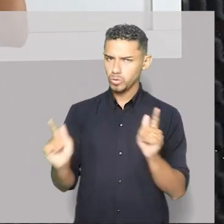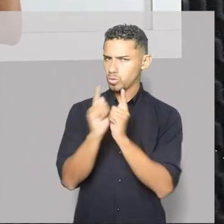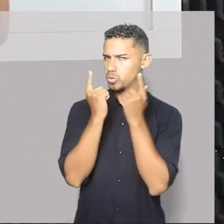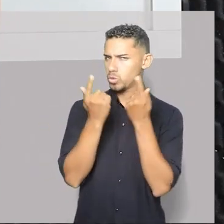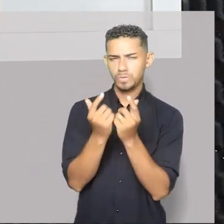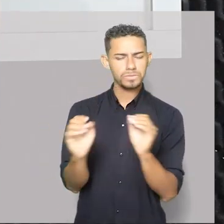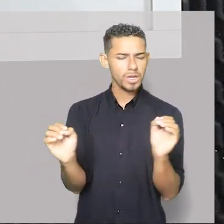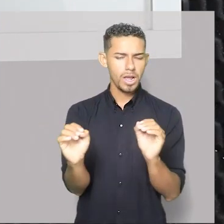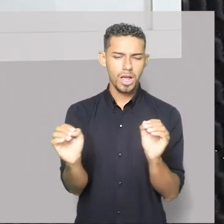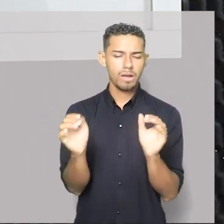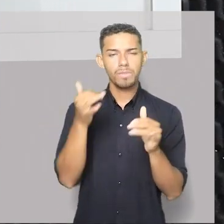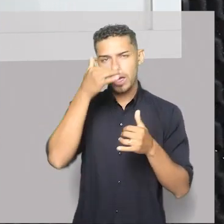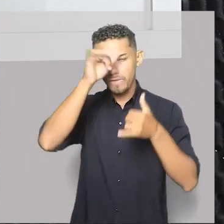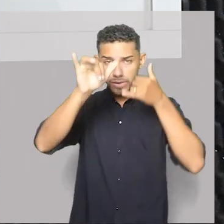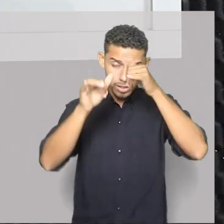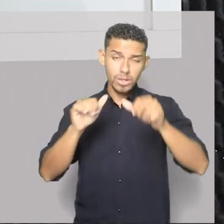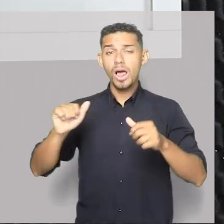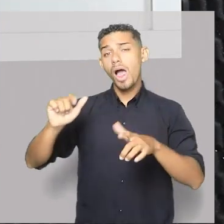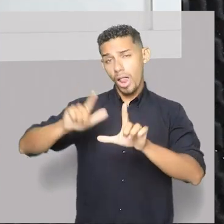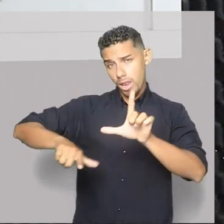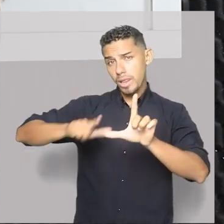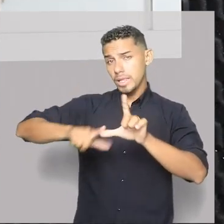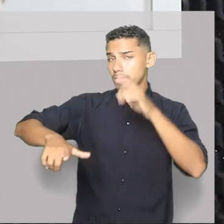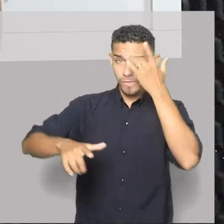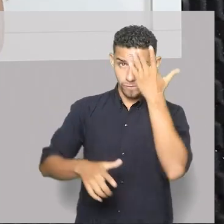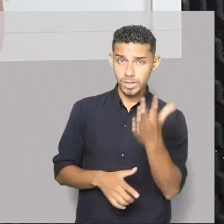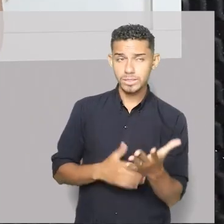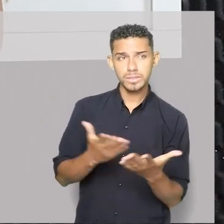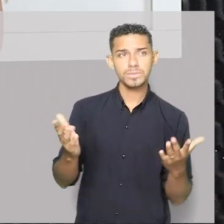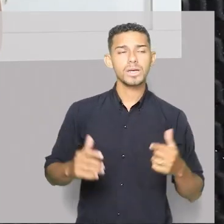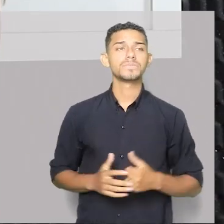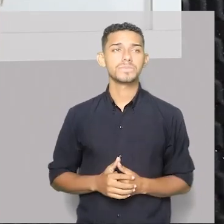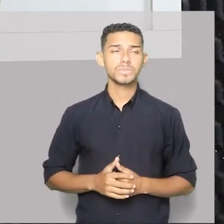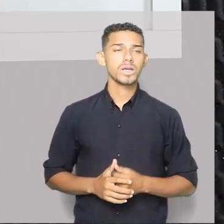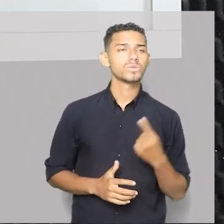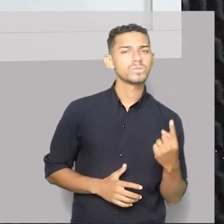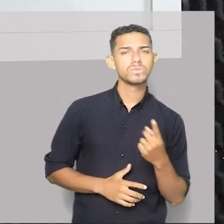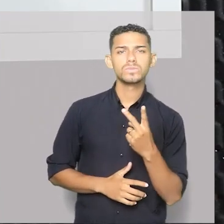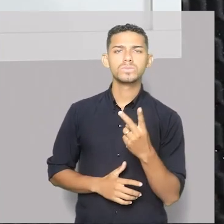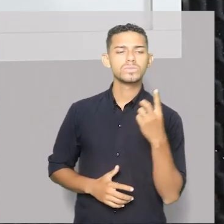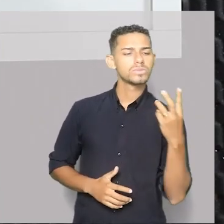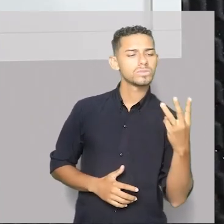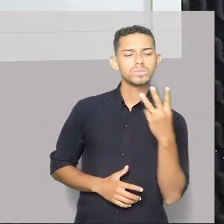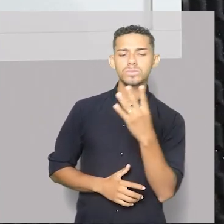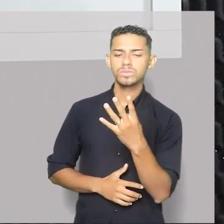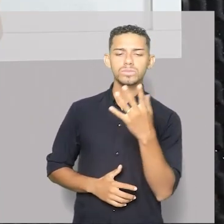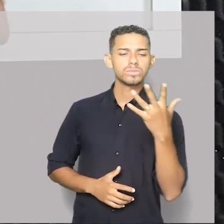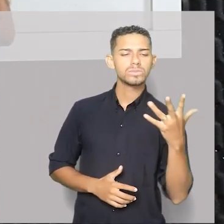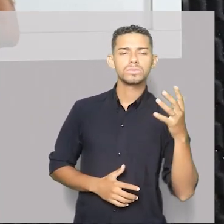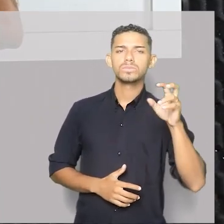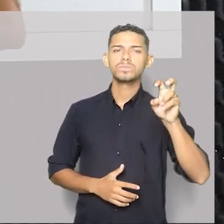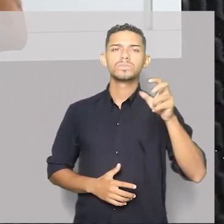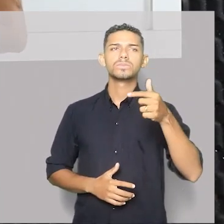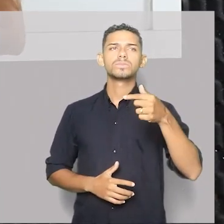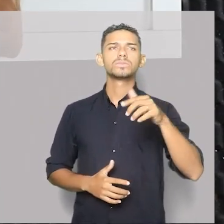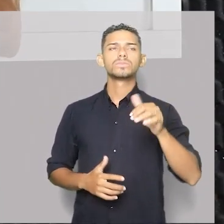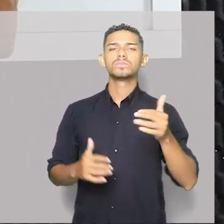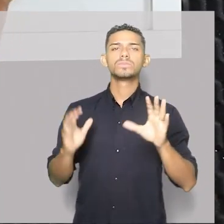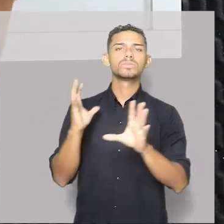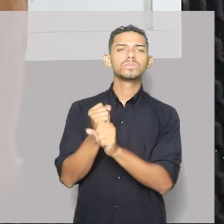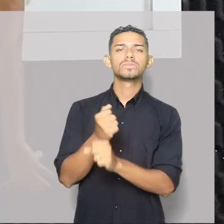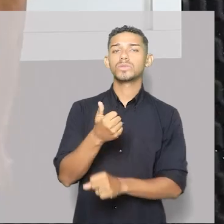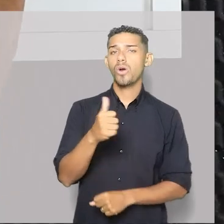a gente vai utilizar só as letras. Então, aqui a gente tem 1, 2, 3, 4, 5, 6, 7, 8, 9,